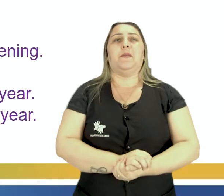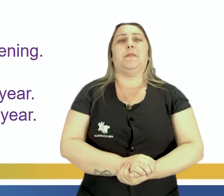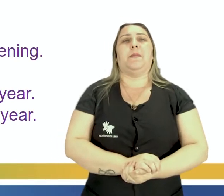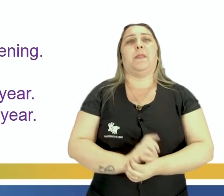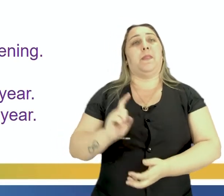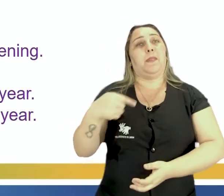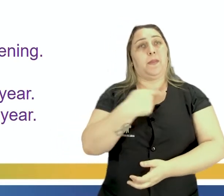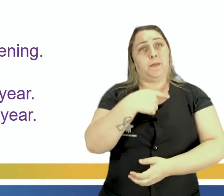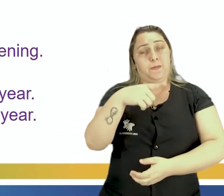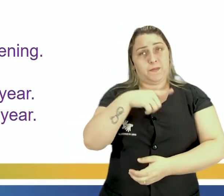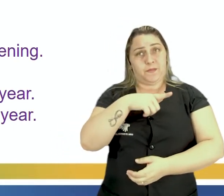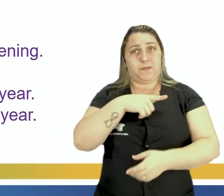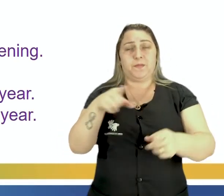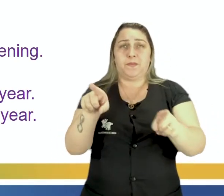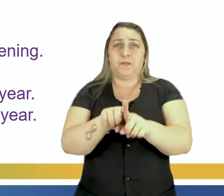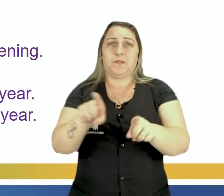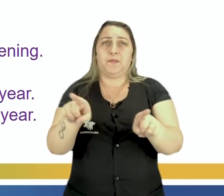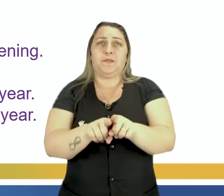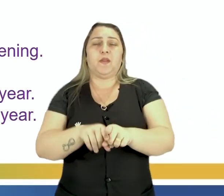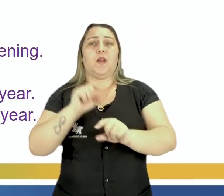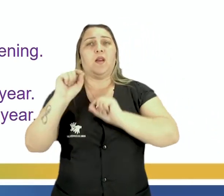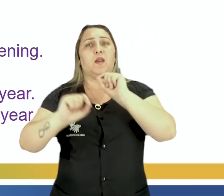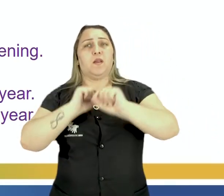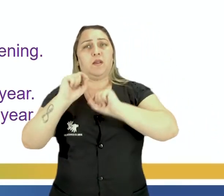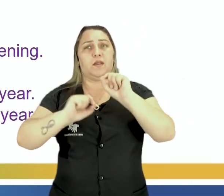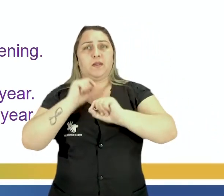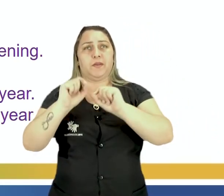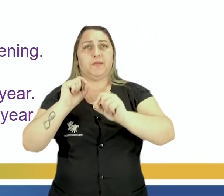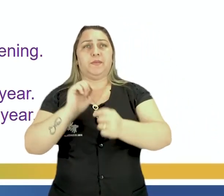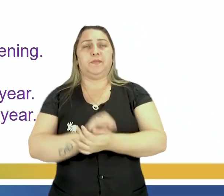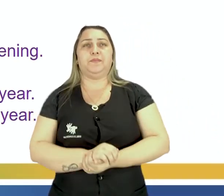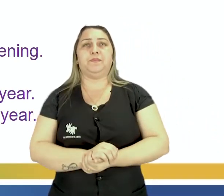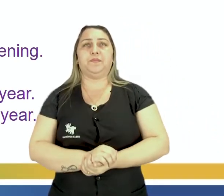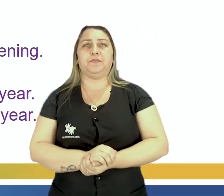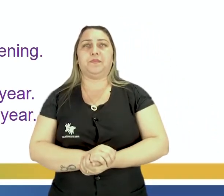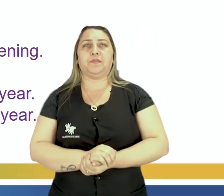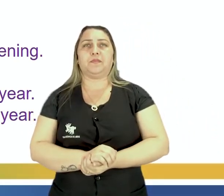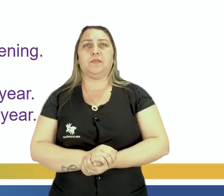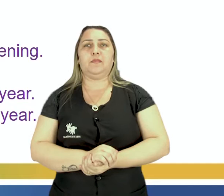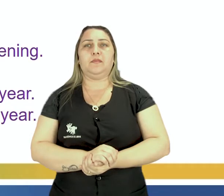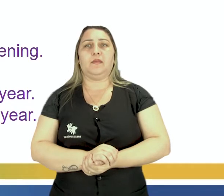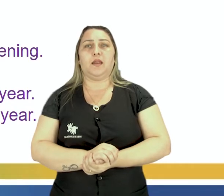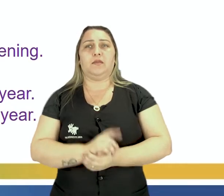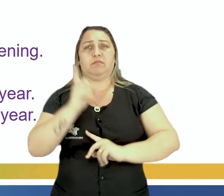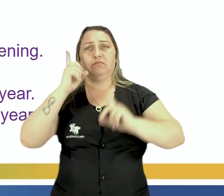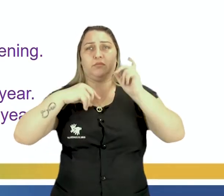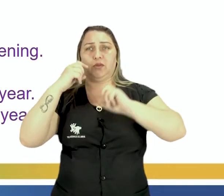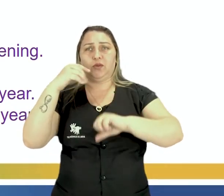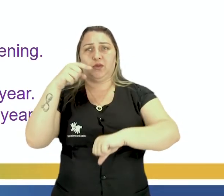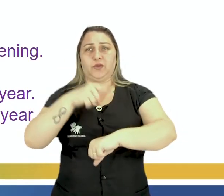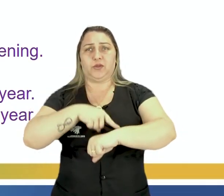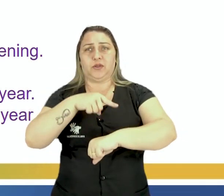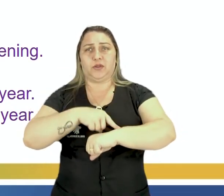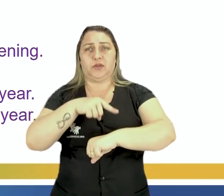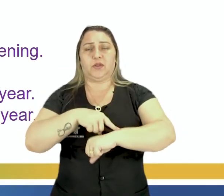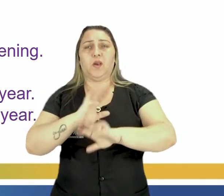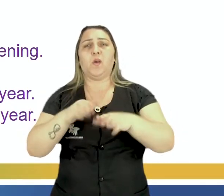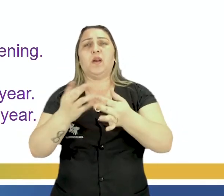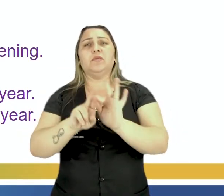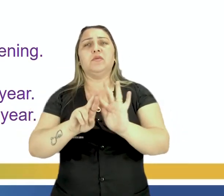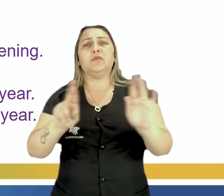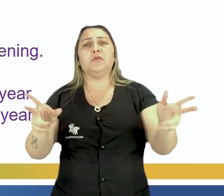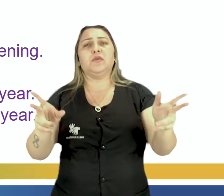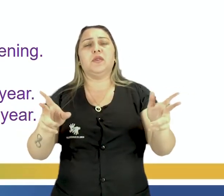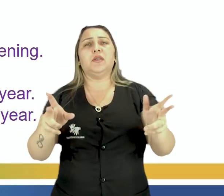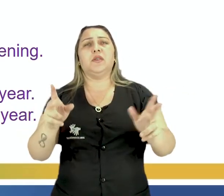também temos, quando falamos de frequência, o que é chamado de time expressions. São as nossas expressões de tempo. E o que é diferente